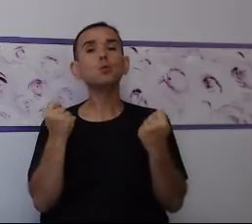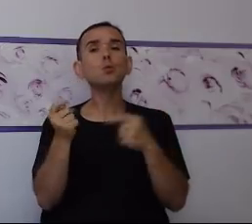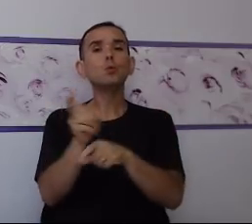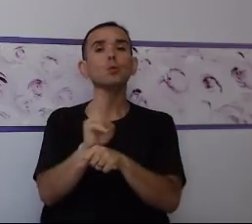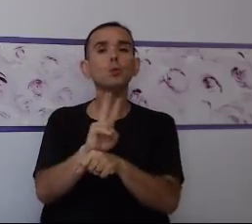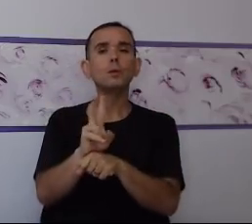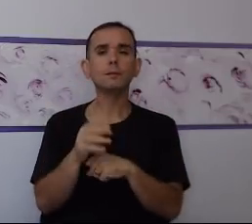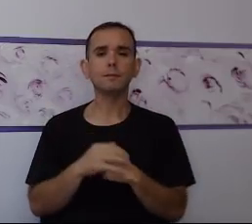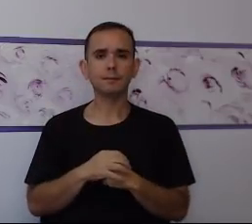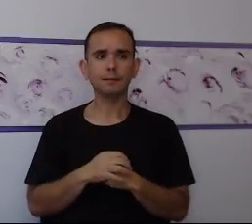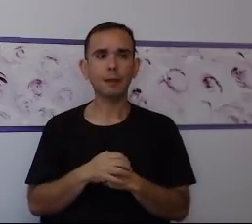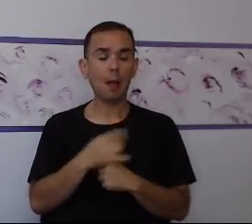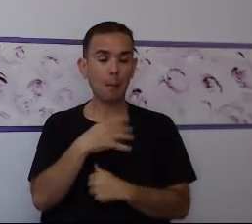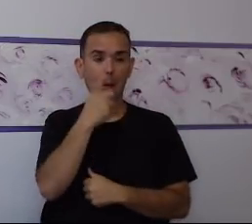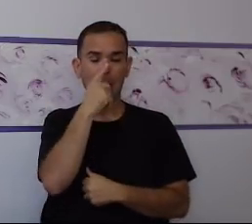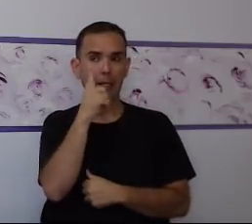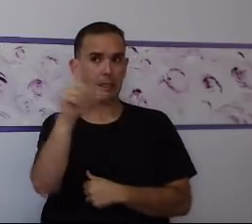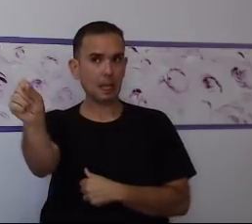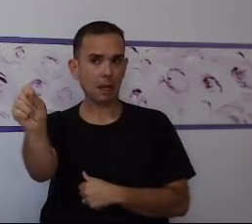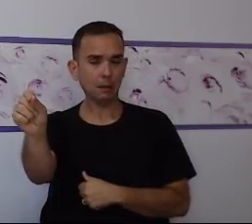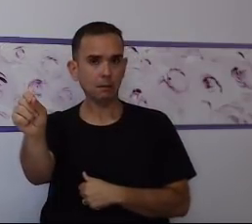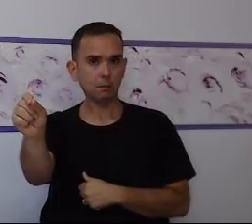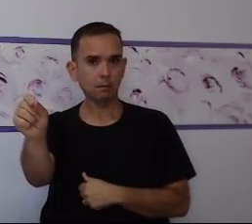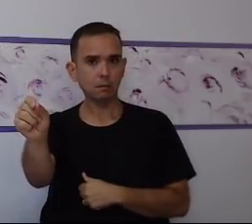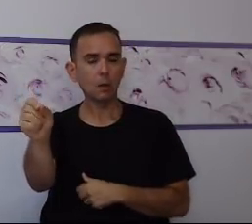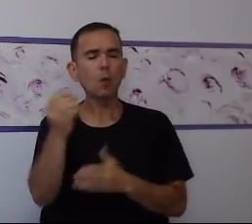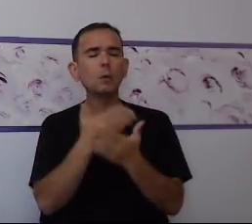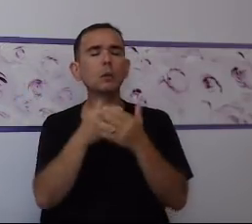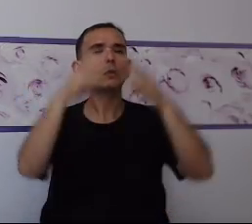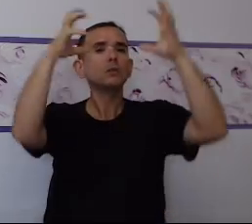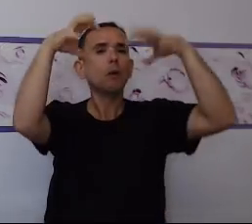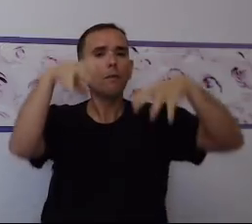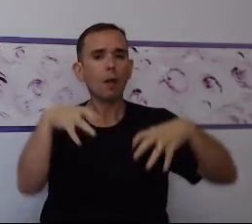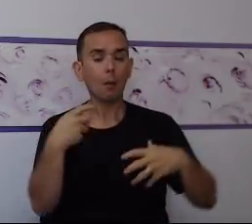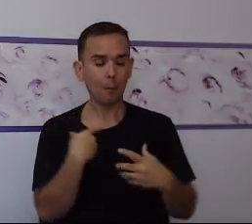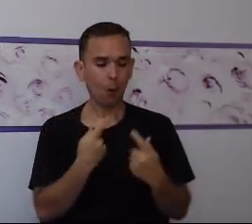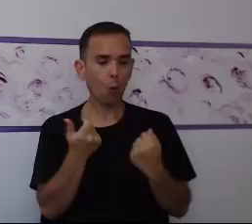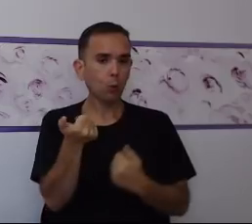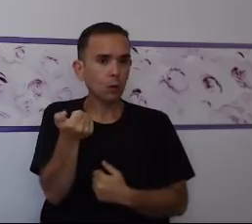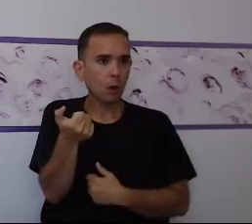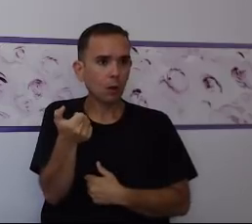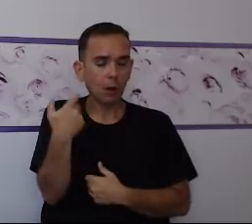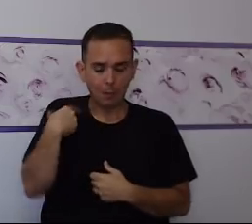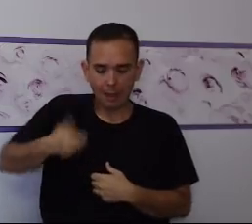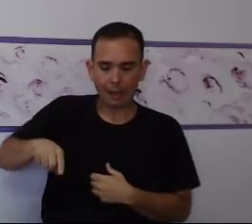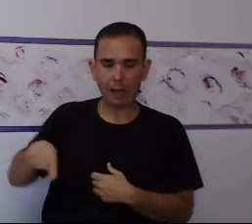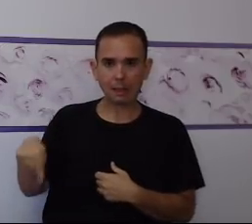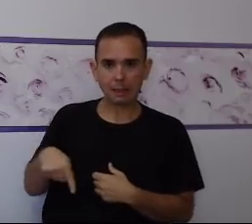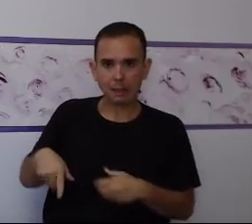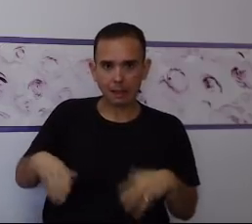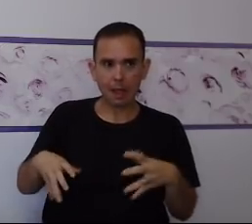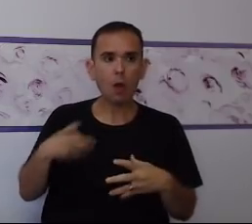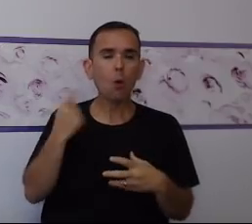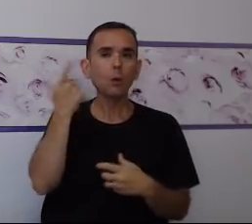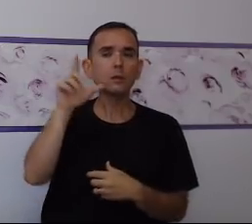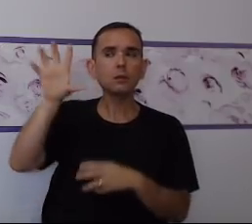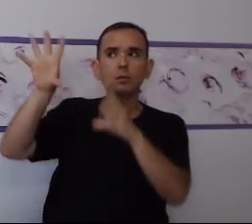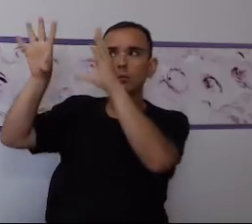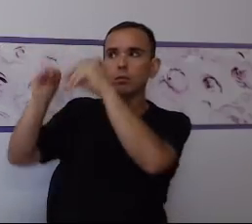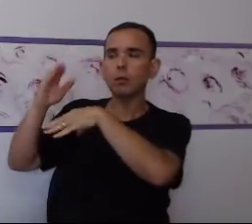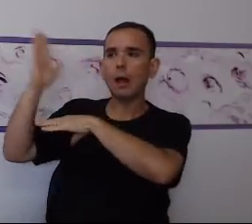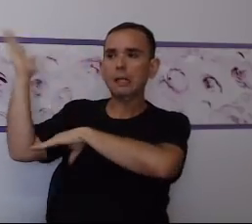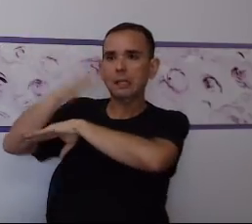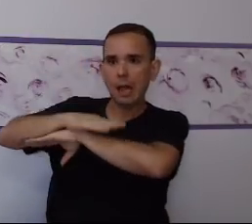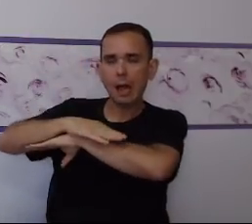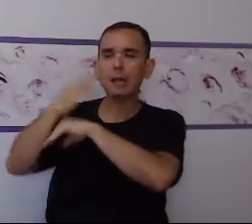controlado. A minha mãe sai de casa e começou a chover. Pelo meu controle remoto que está na minha cadeira, eu consigo fechar a janela e